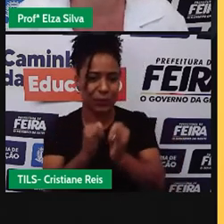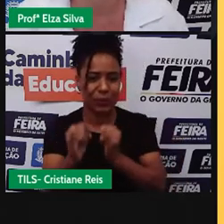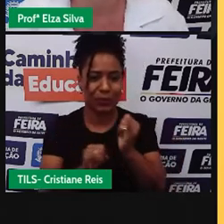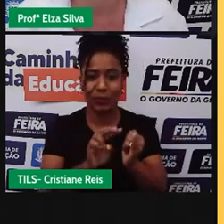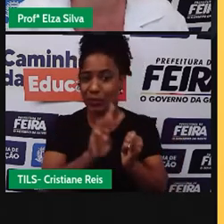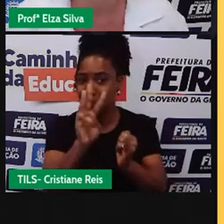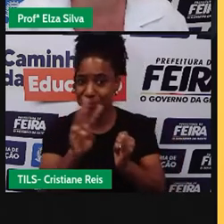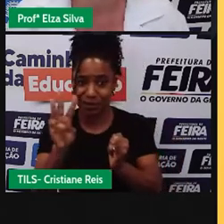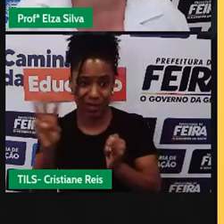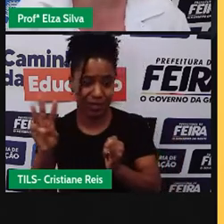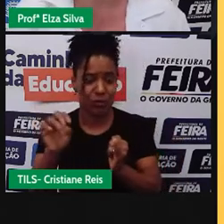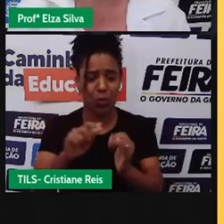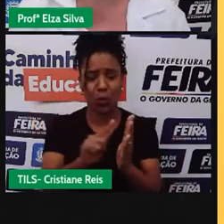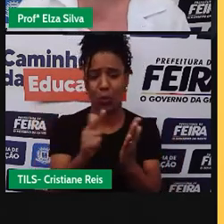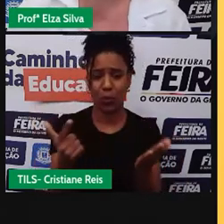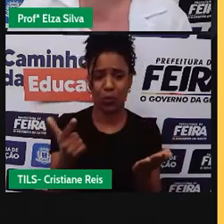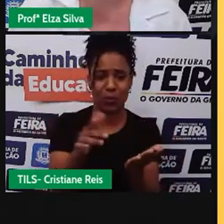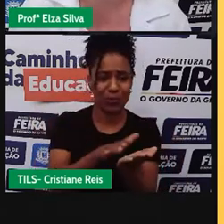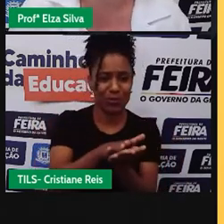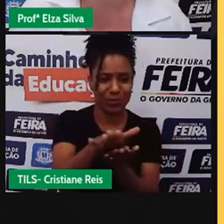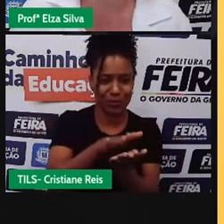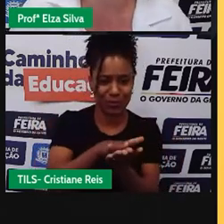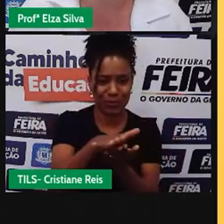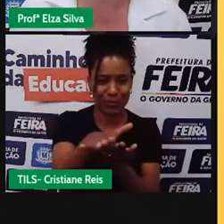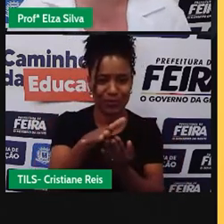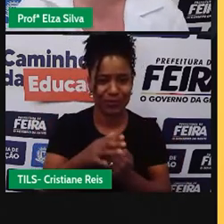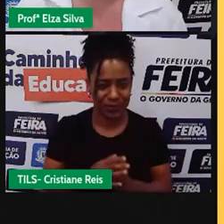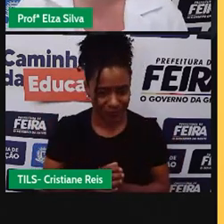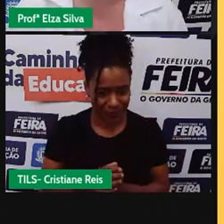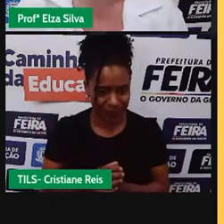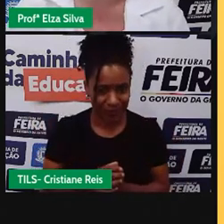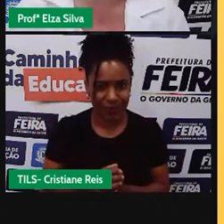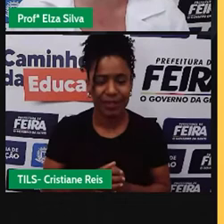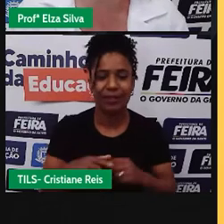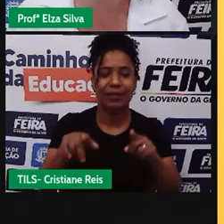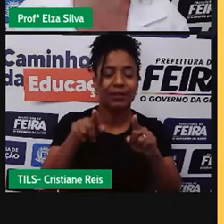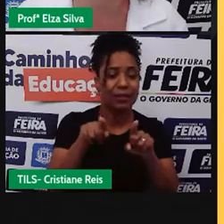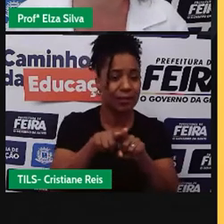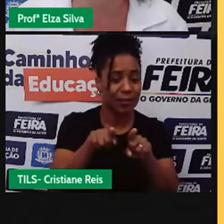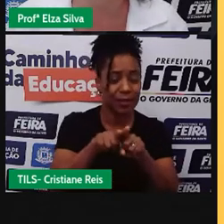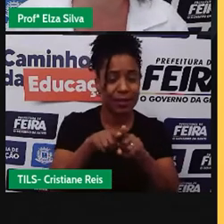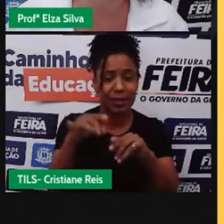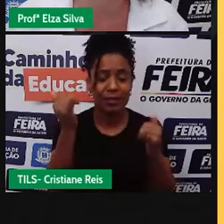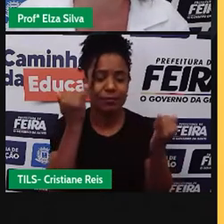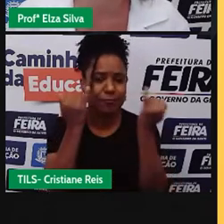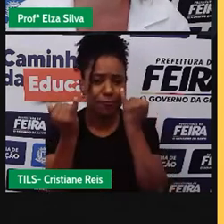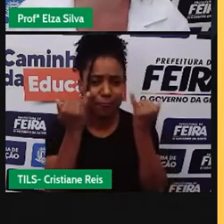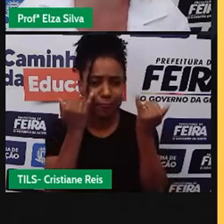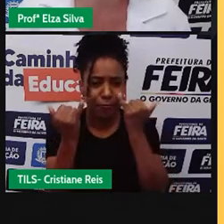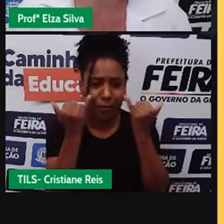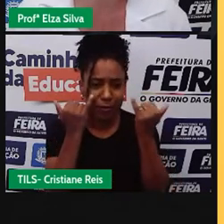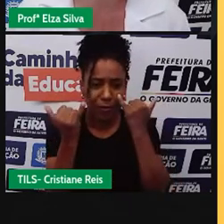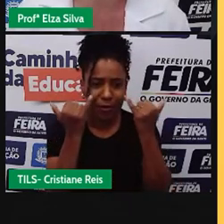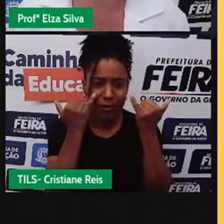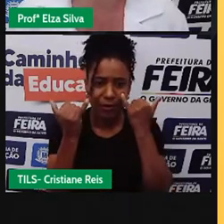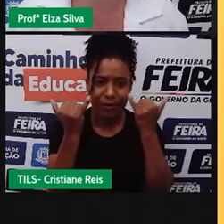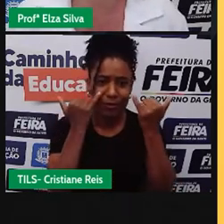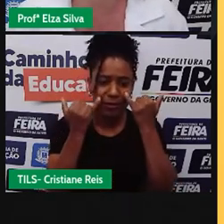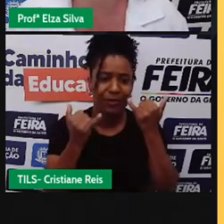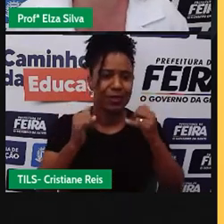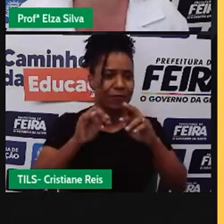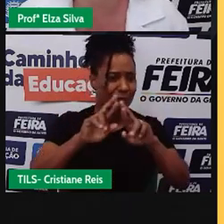sites. As informações que nós observamos em ambos os anúncios são